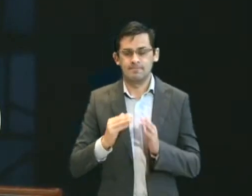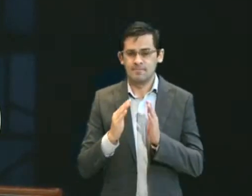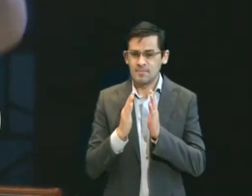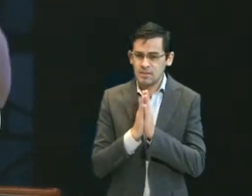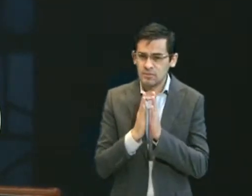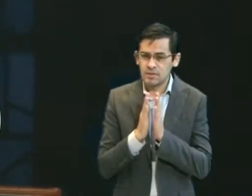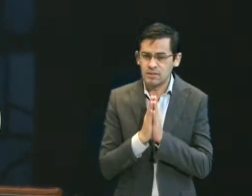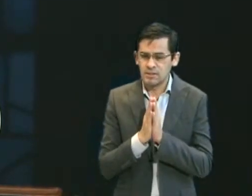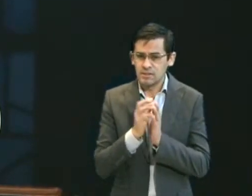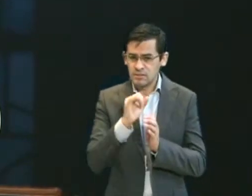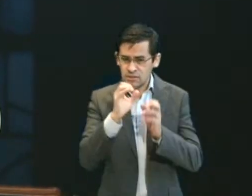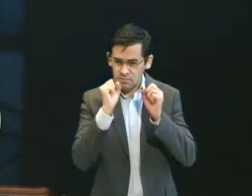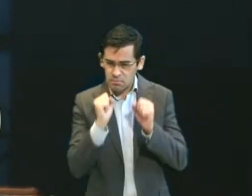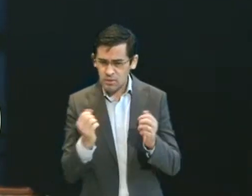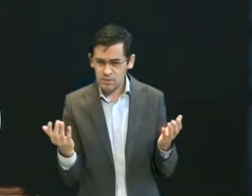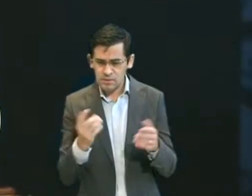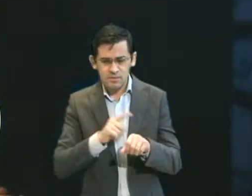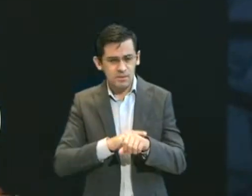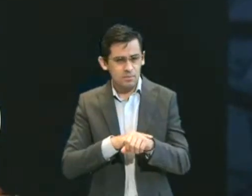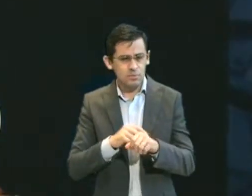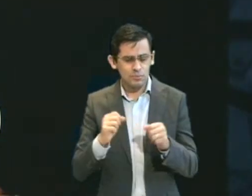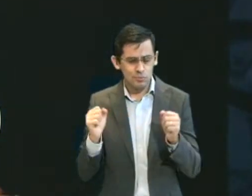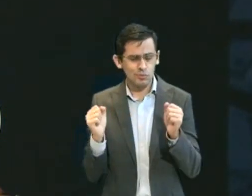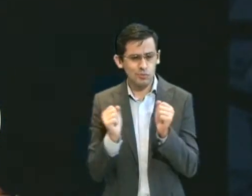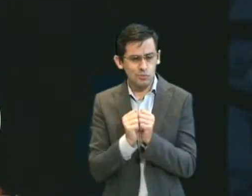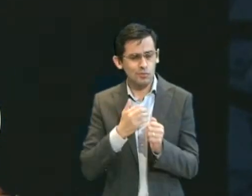você pode, onde você está, feche os teus olhos.